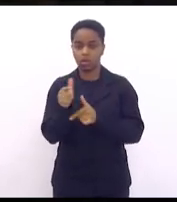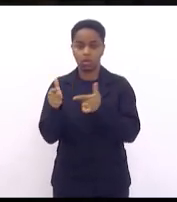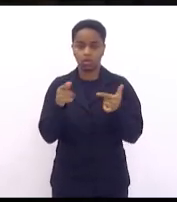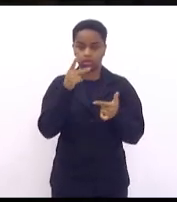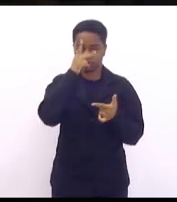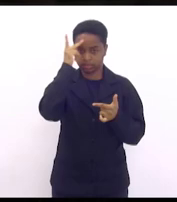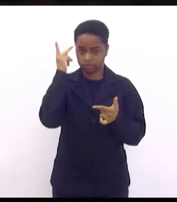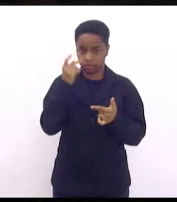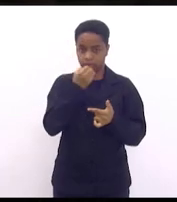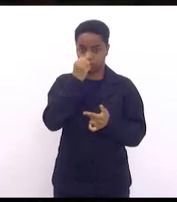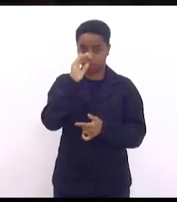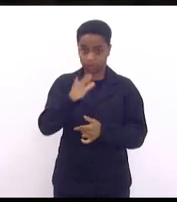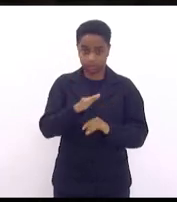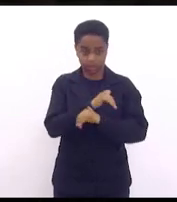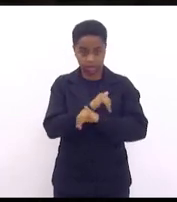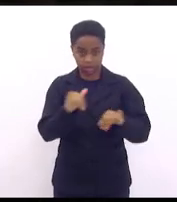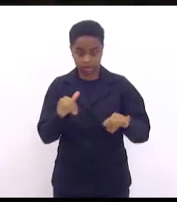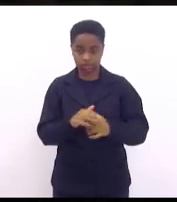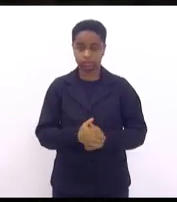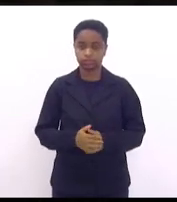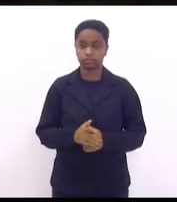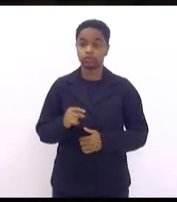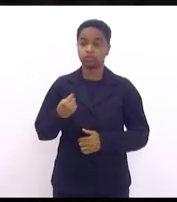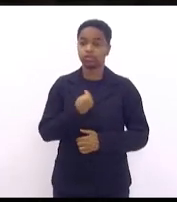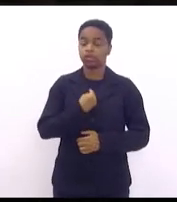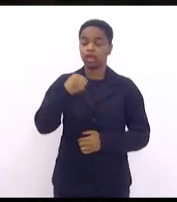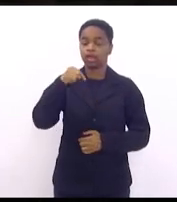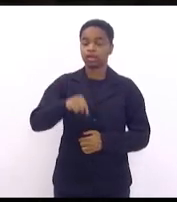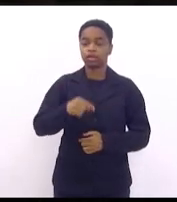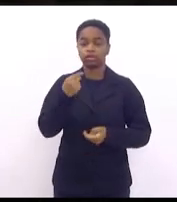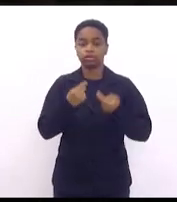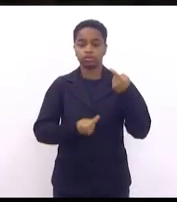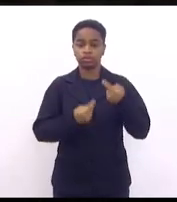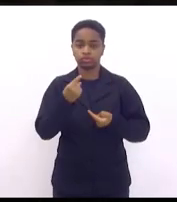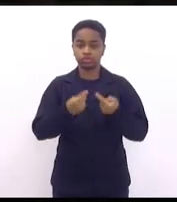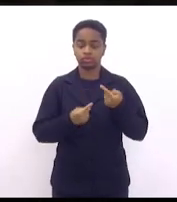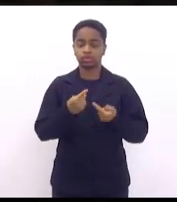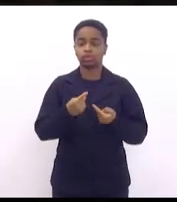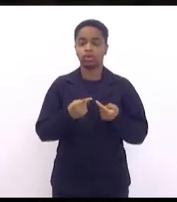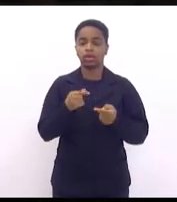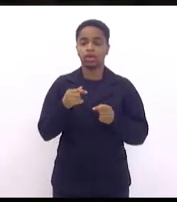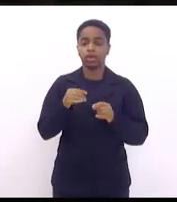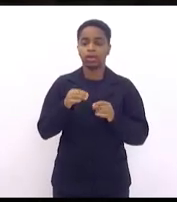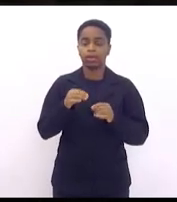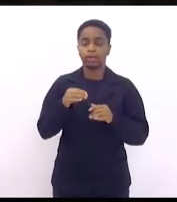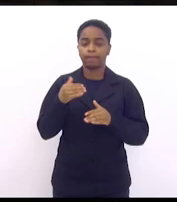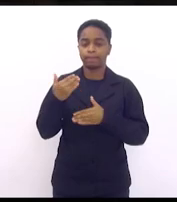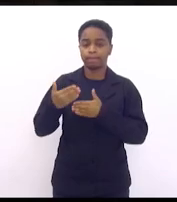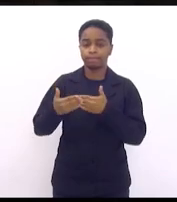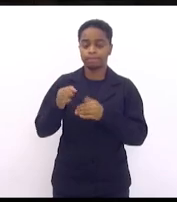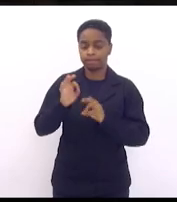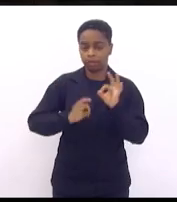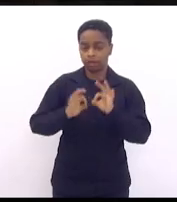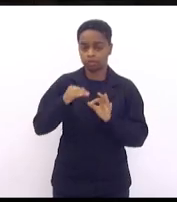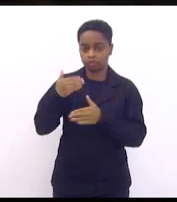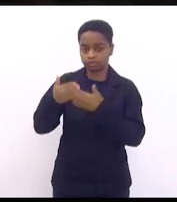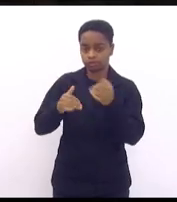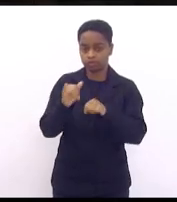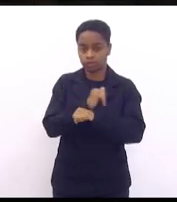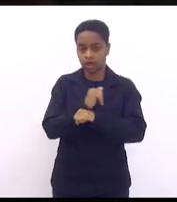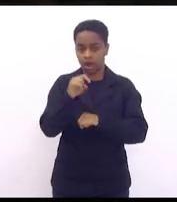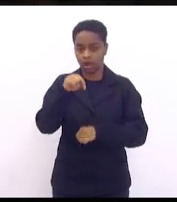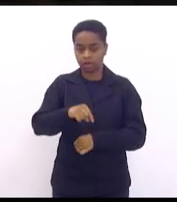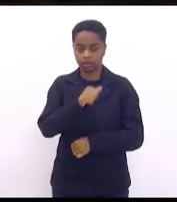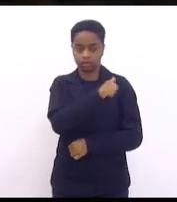boa tarde. Senhora Presidente, estamos aqui discutindo o Plano de Desenvolvimento Estratégico do Estado do Rio